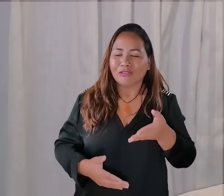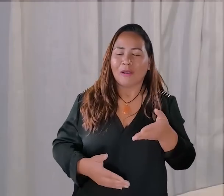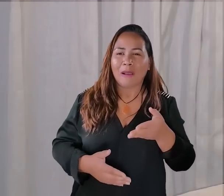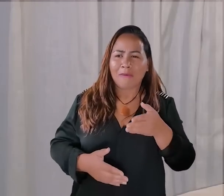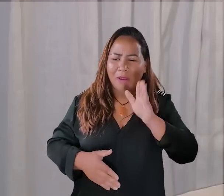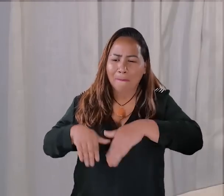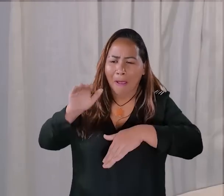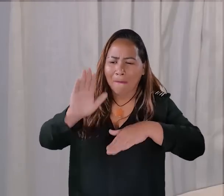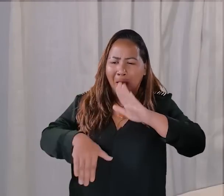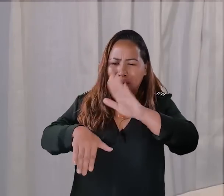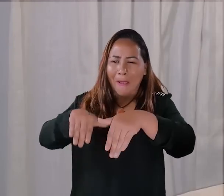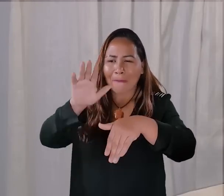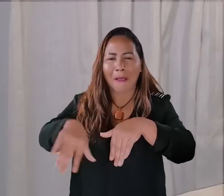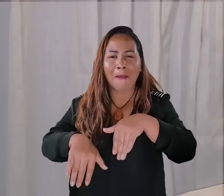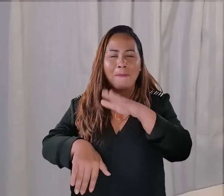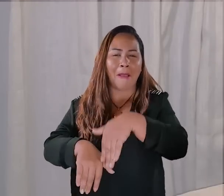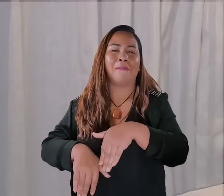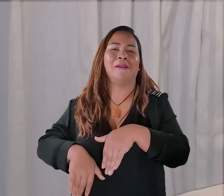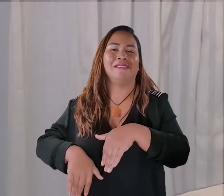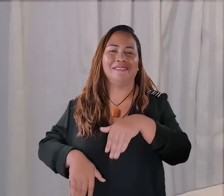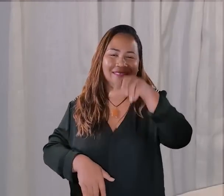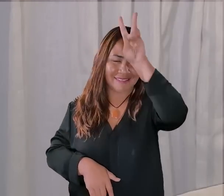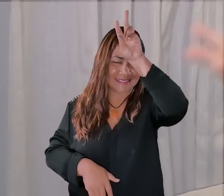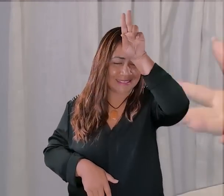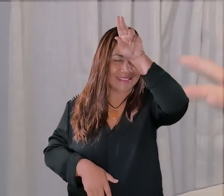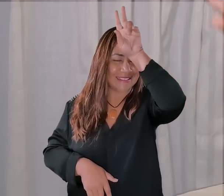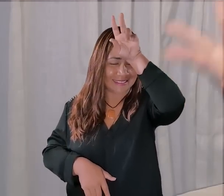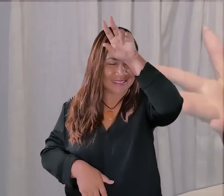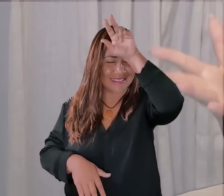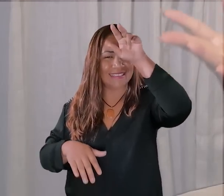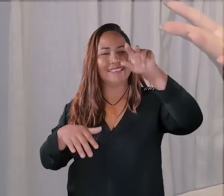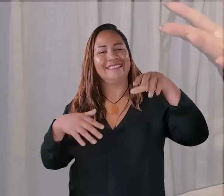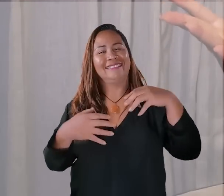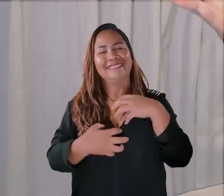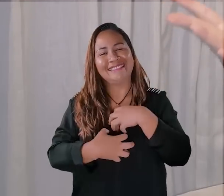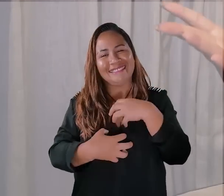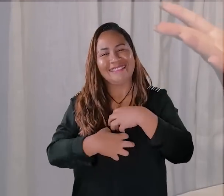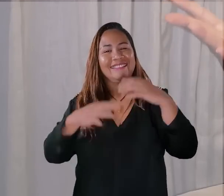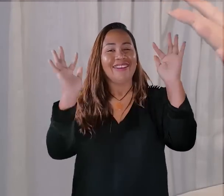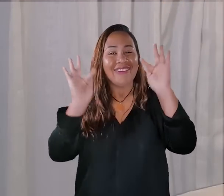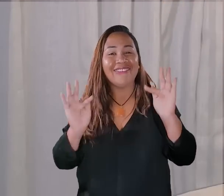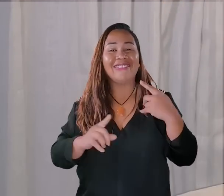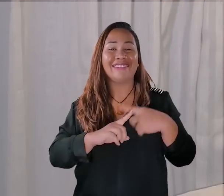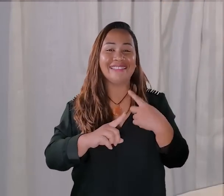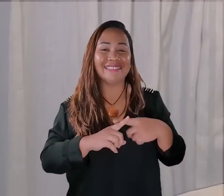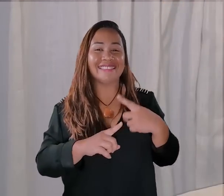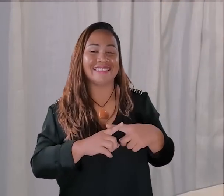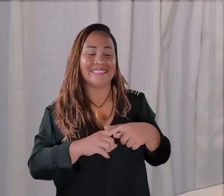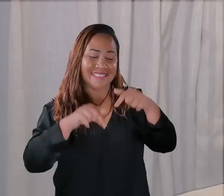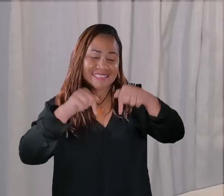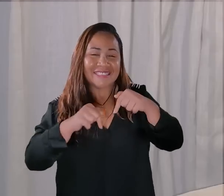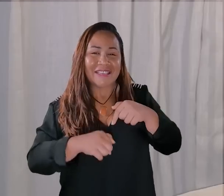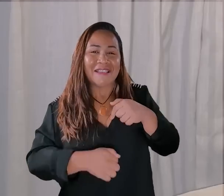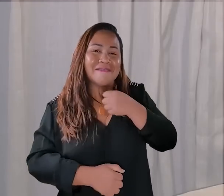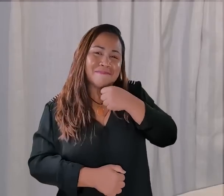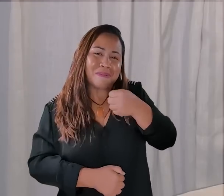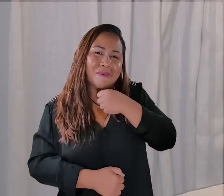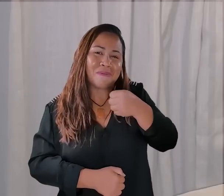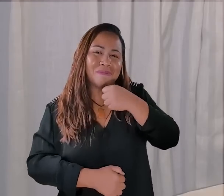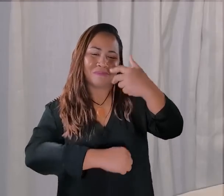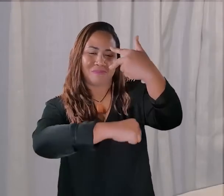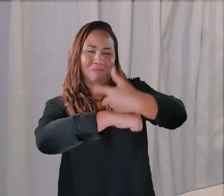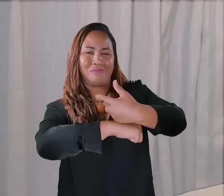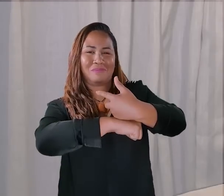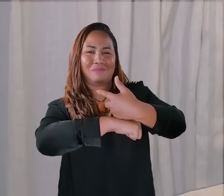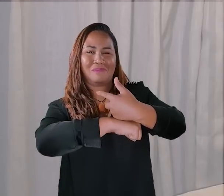Nunca, nunca gravei um depoimento pra ela. Nunca gravei, pois agora cá estamos aqui, né, de frente pras câmeras.